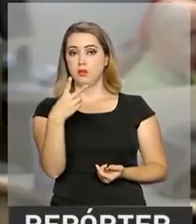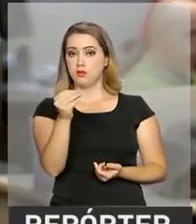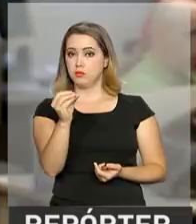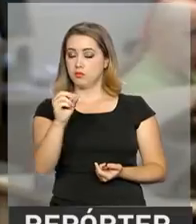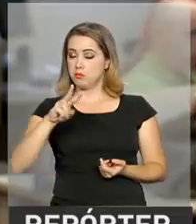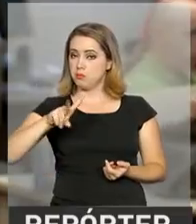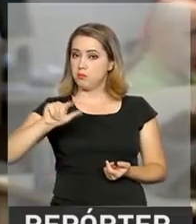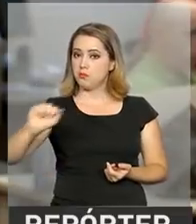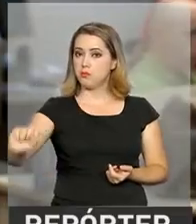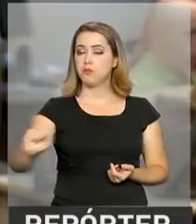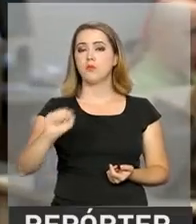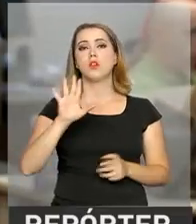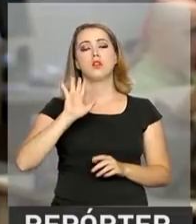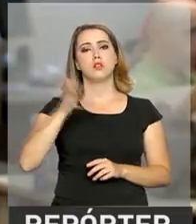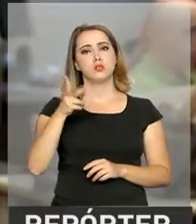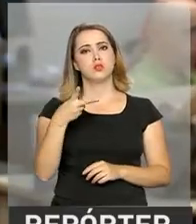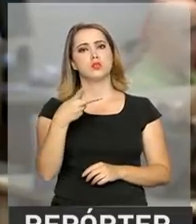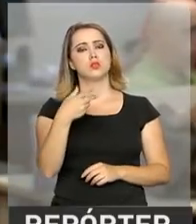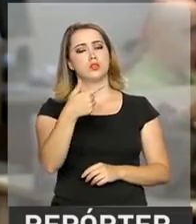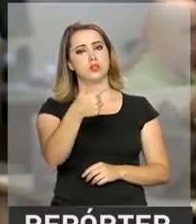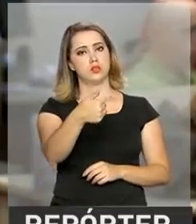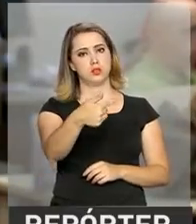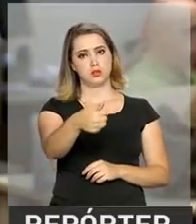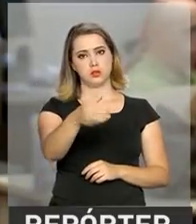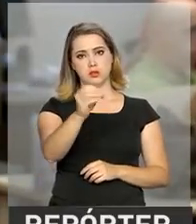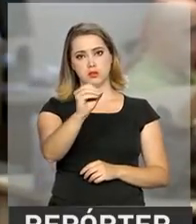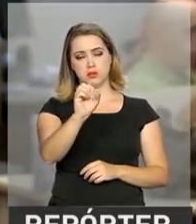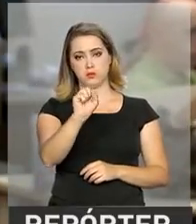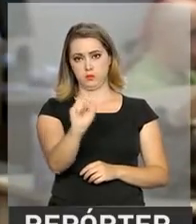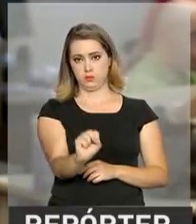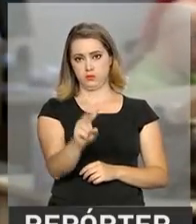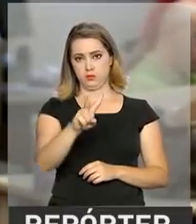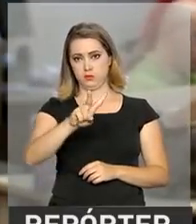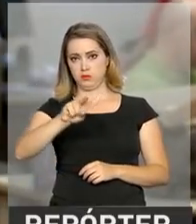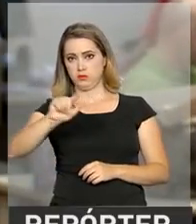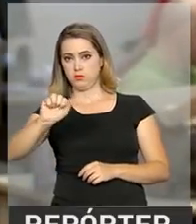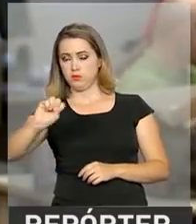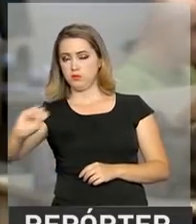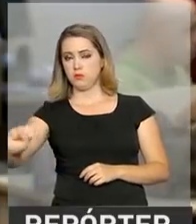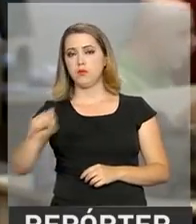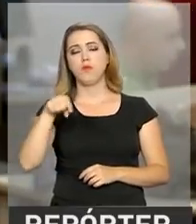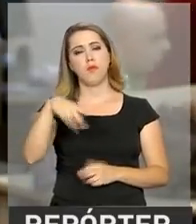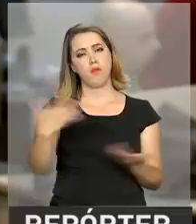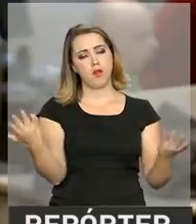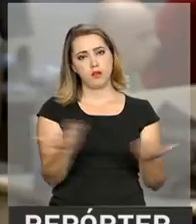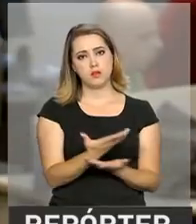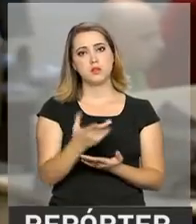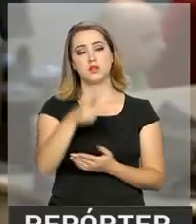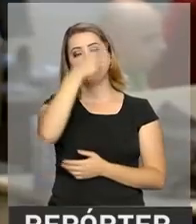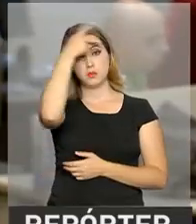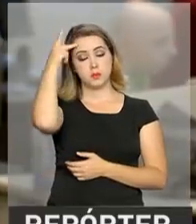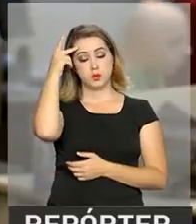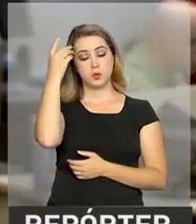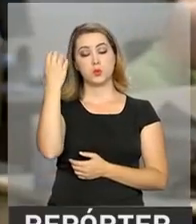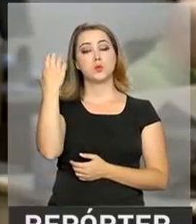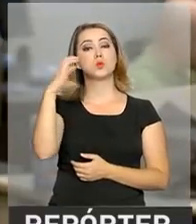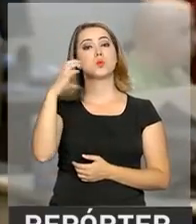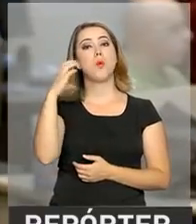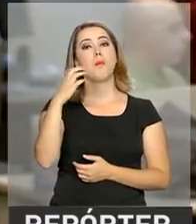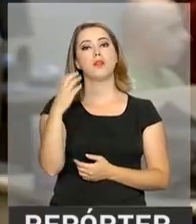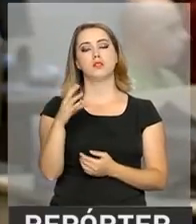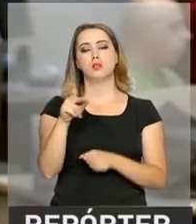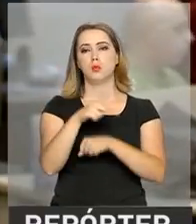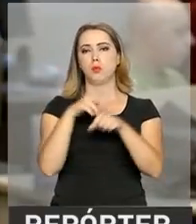agora, 708 estão ocupadas atualmente por médicos cubanos. O restante são para reposições periódicas de profissionais que